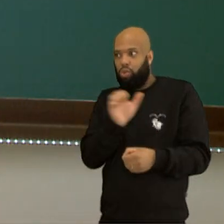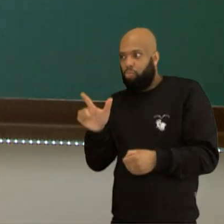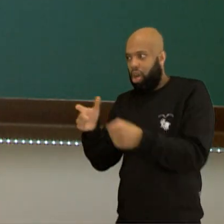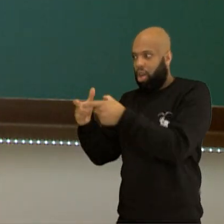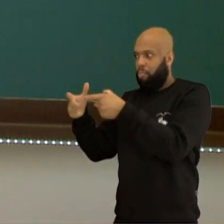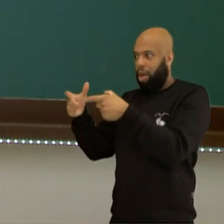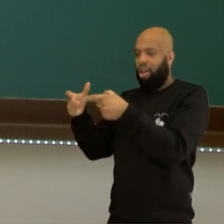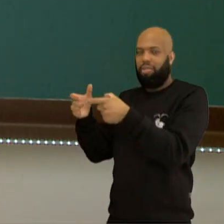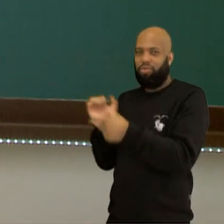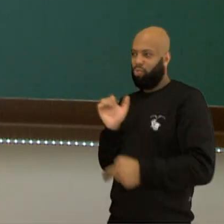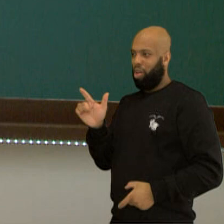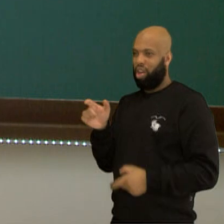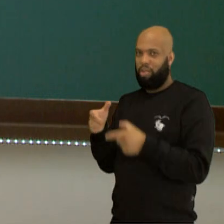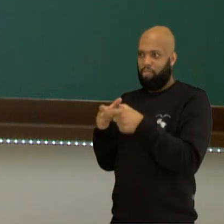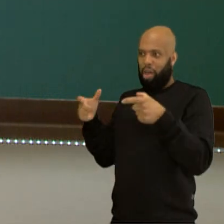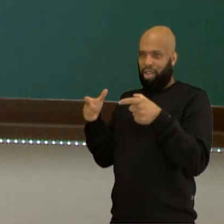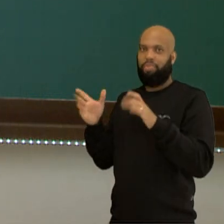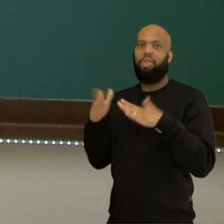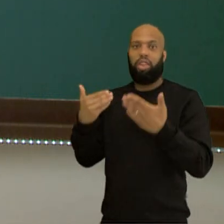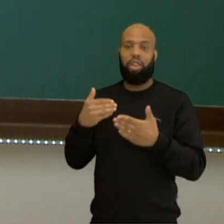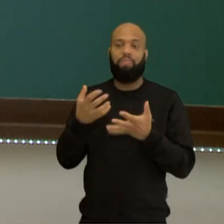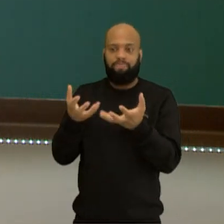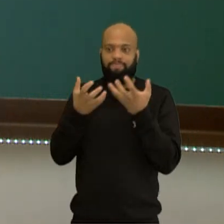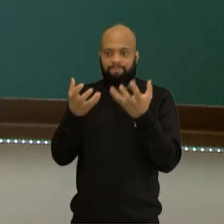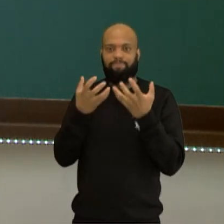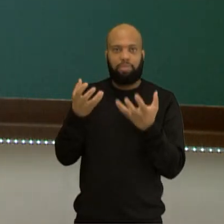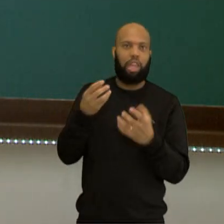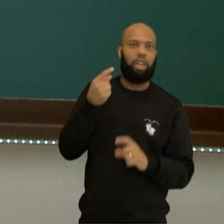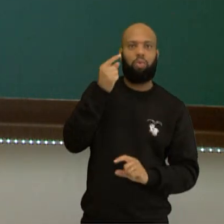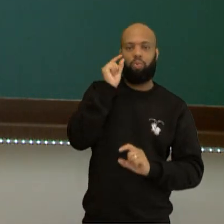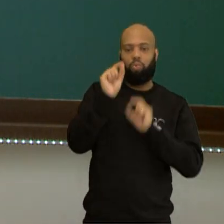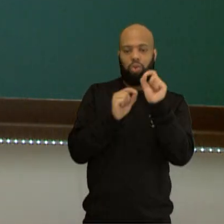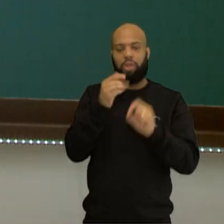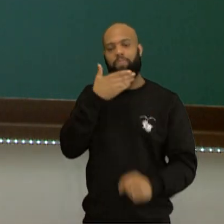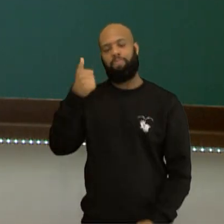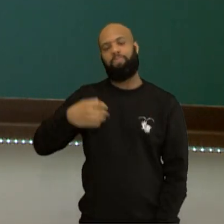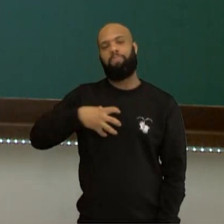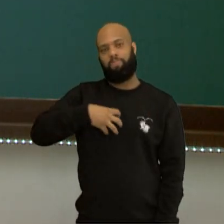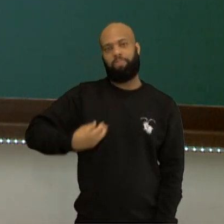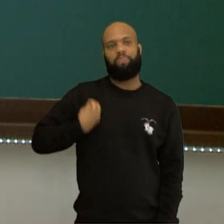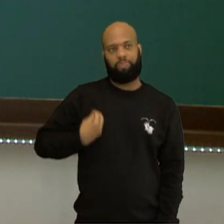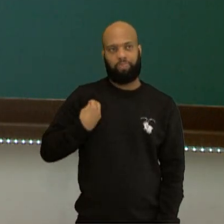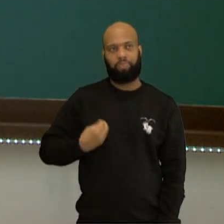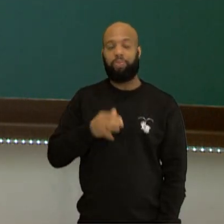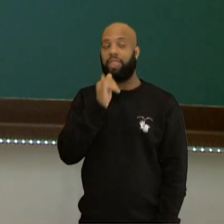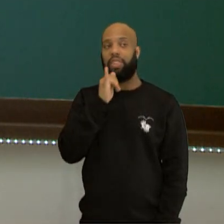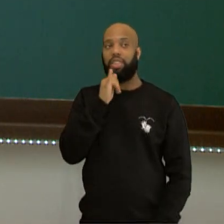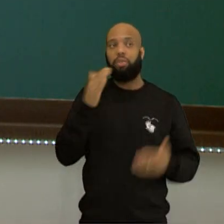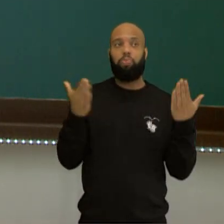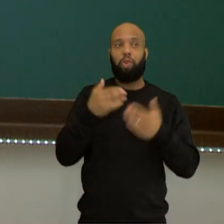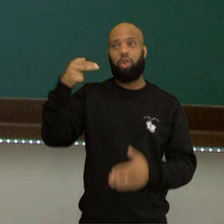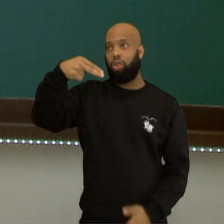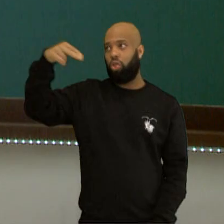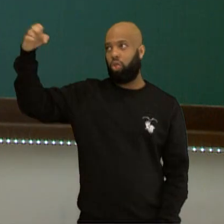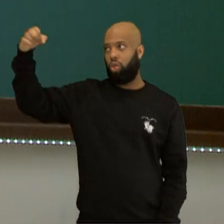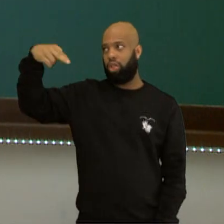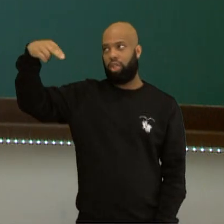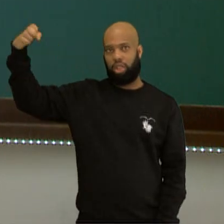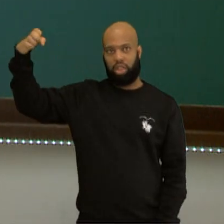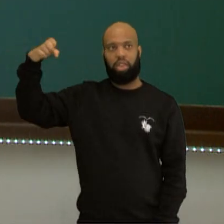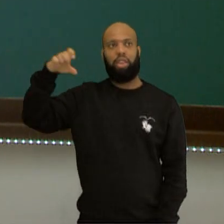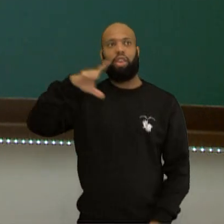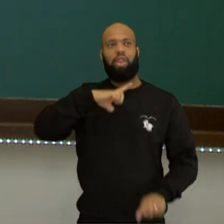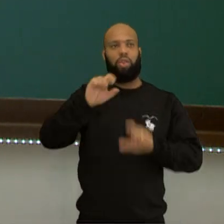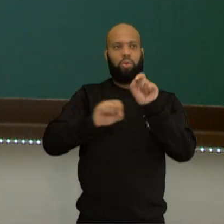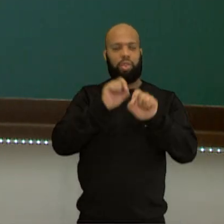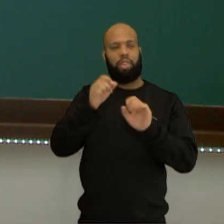do que aquelas viviam, e aí ali eles buscam aquela ideia lá das melhores condições de vida. E eu trouxe um exemplo aqui do Nordeste, então, do